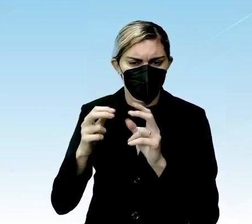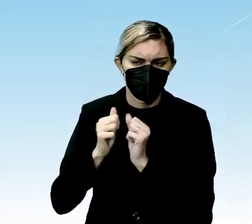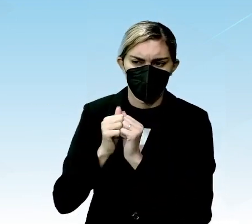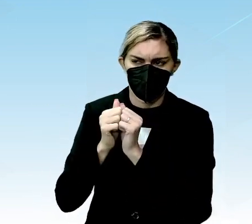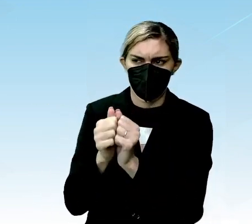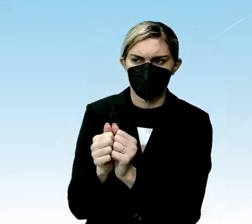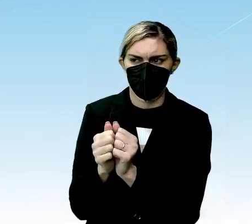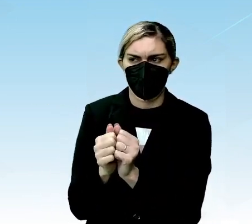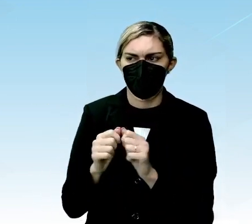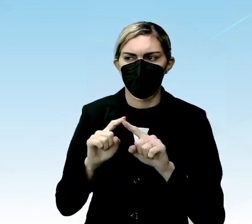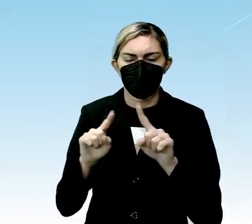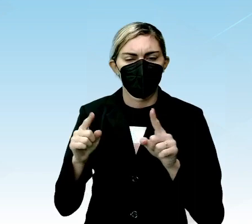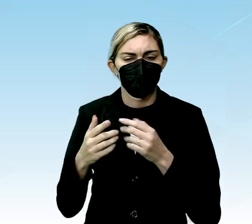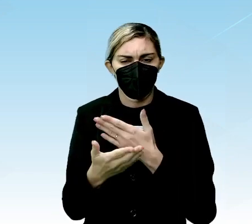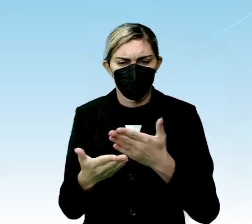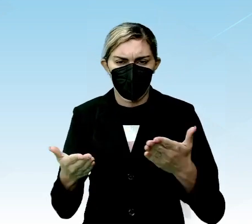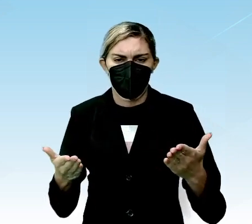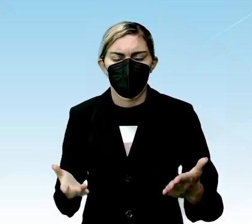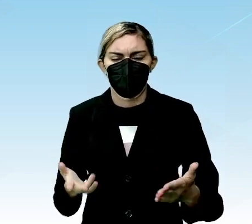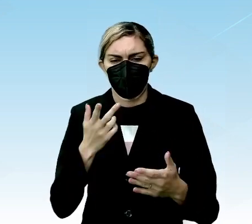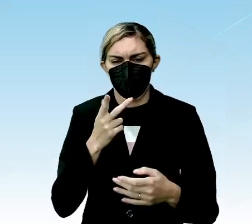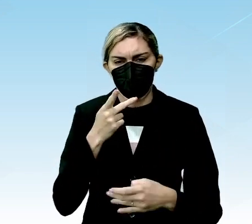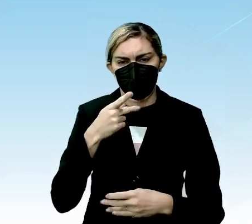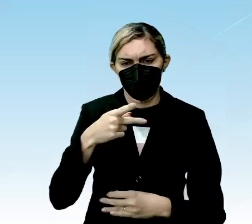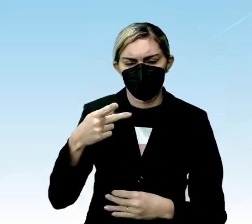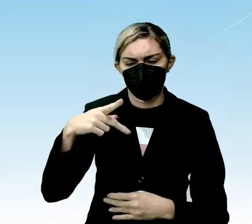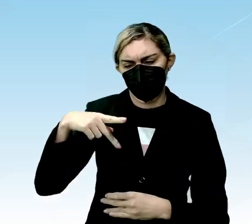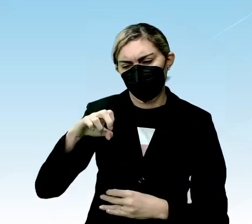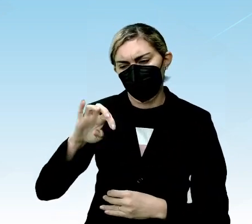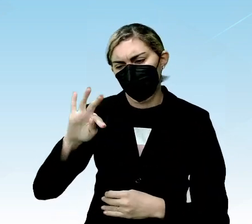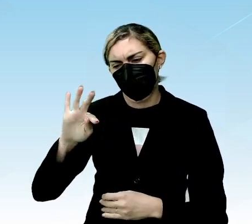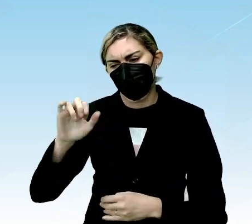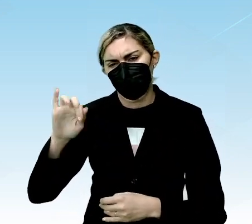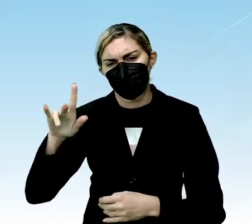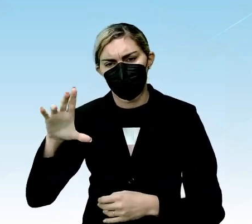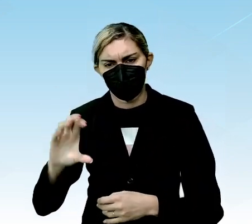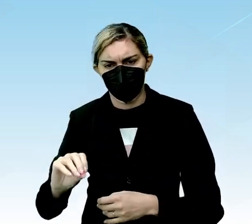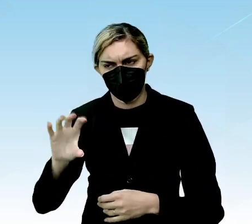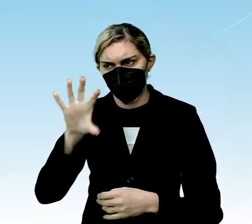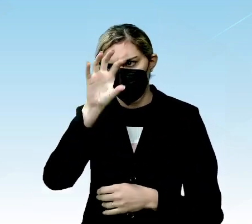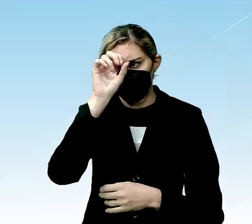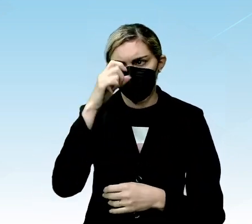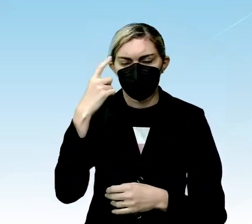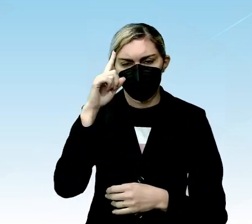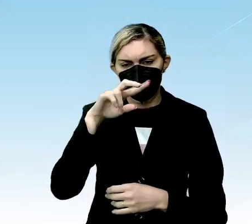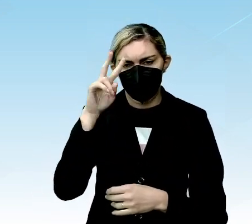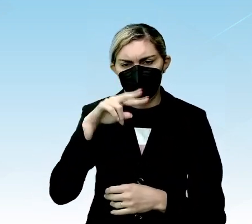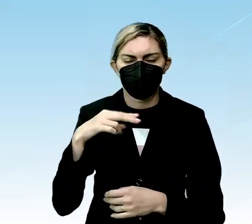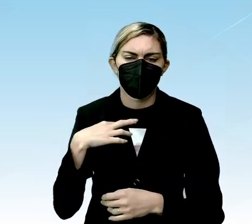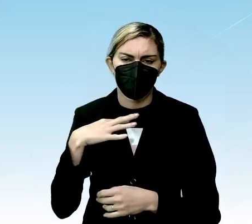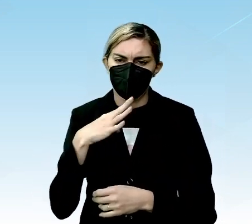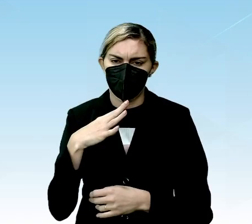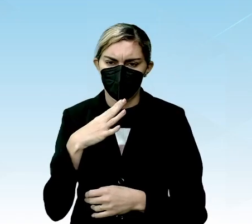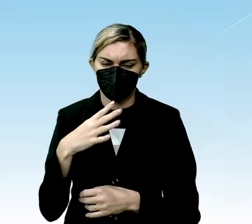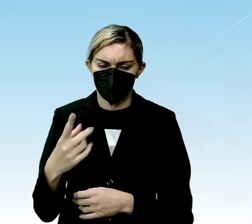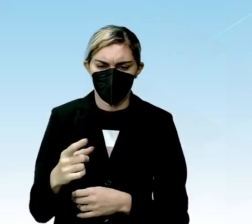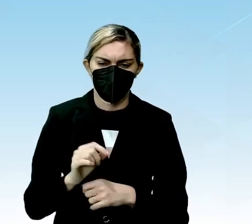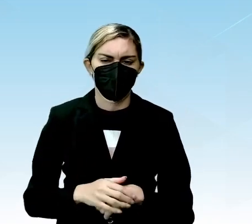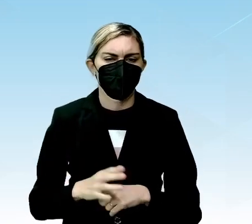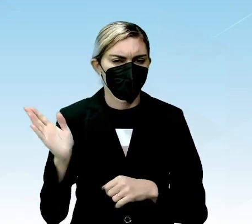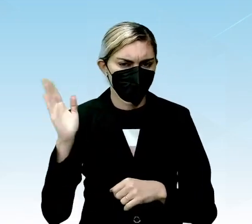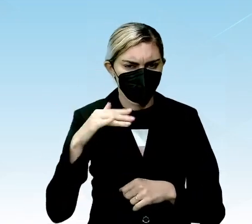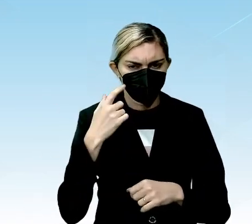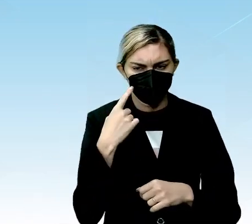conosco. Mas, para falarmos de Pentateuco Espírita, é importante conhecermos mais um pouquinho sobre o Espiritismo.